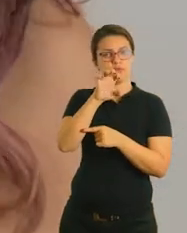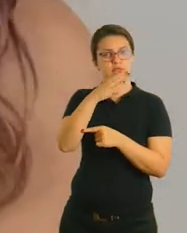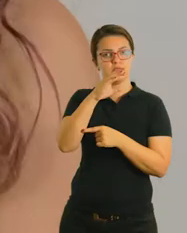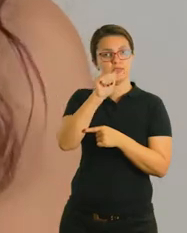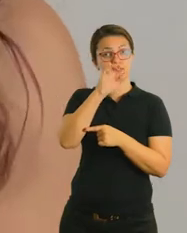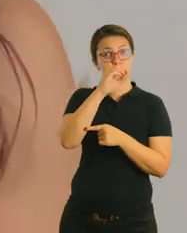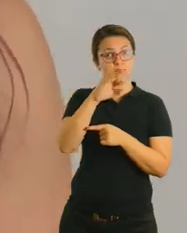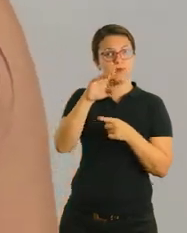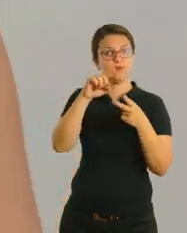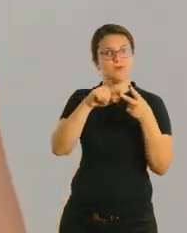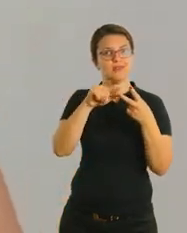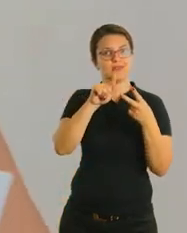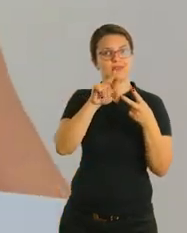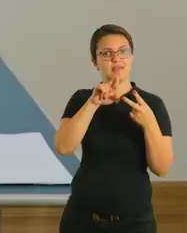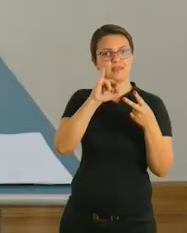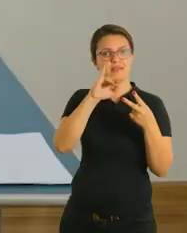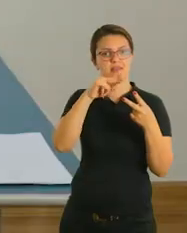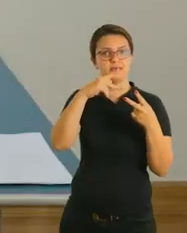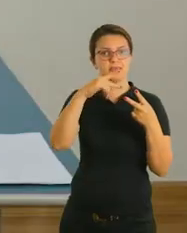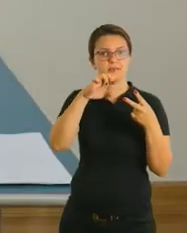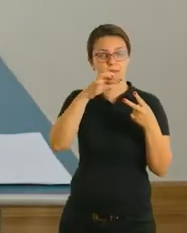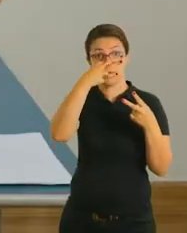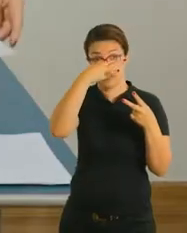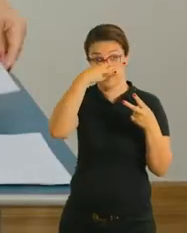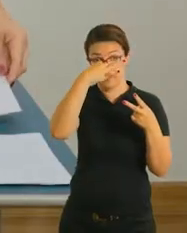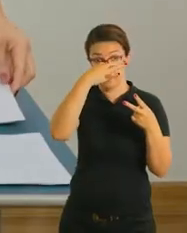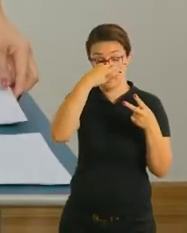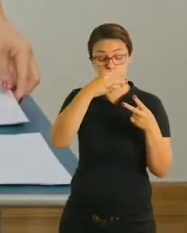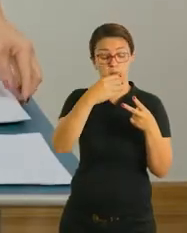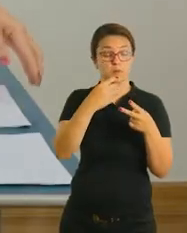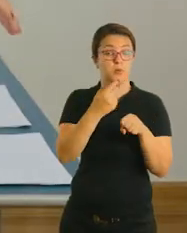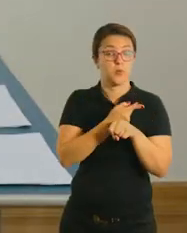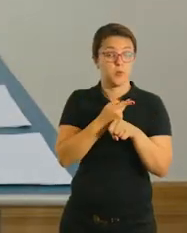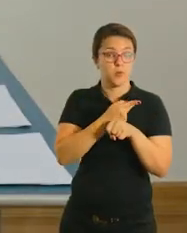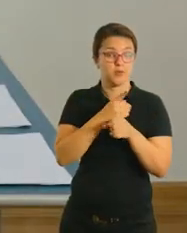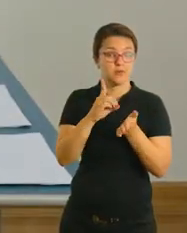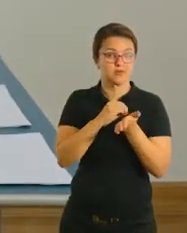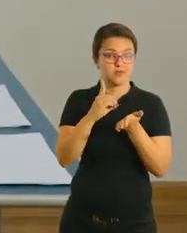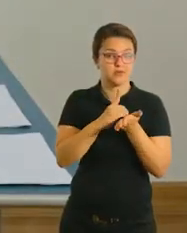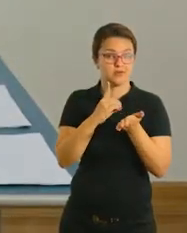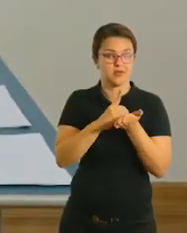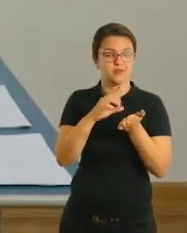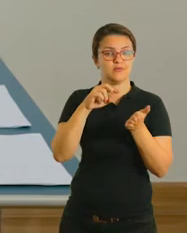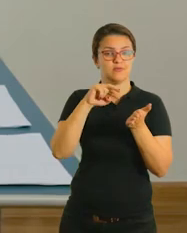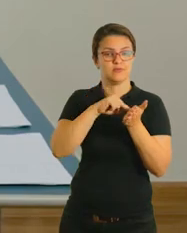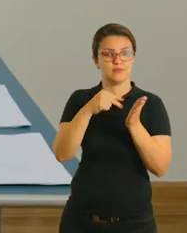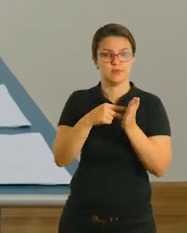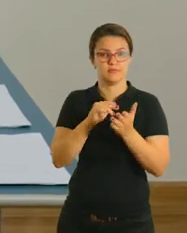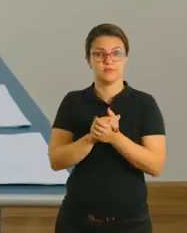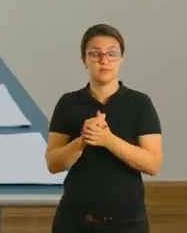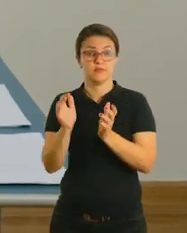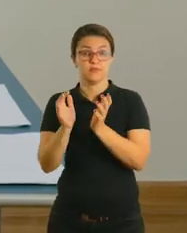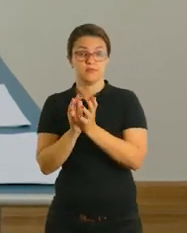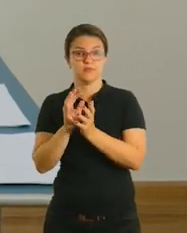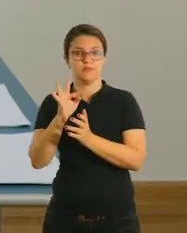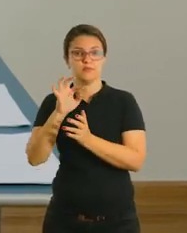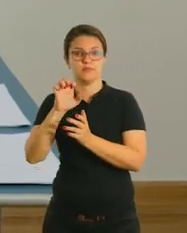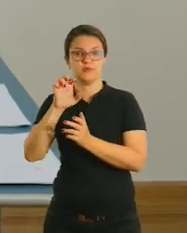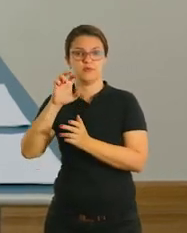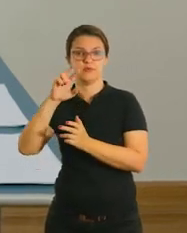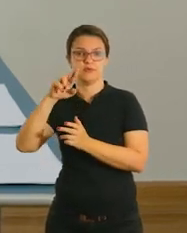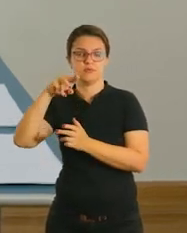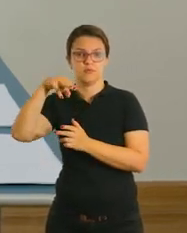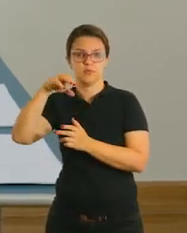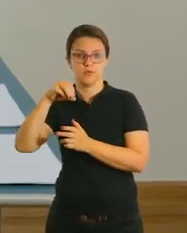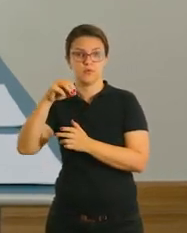e gripe. E os alunos do termo 2 irão preparar uma receita, uma